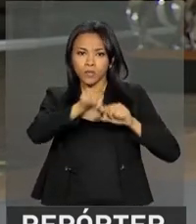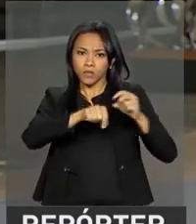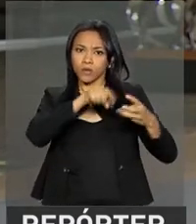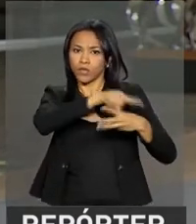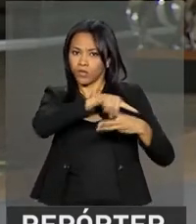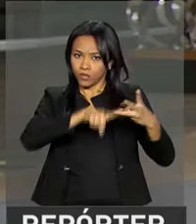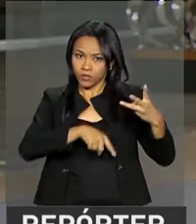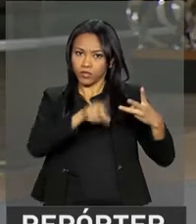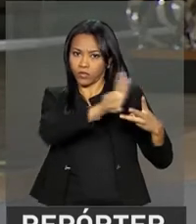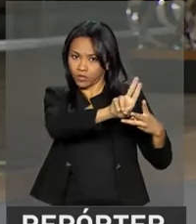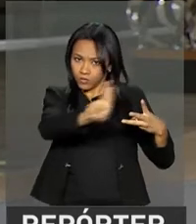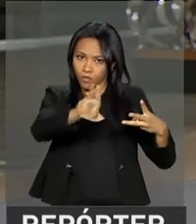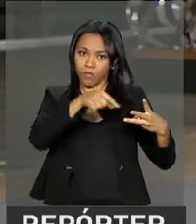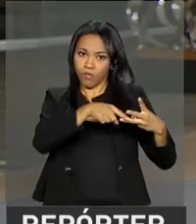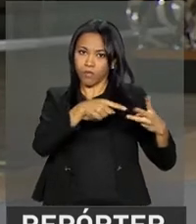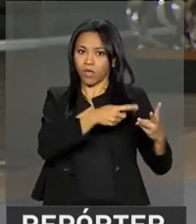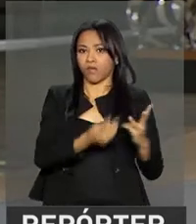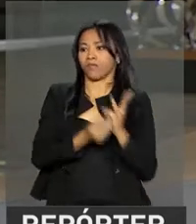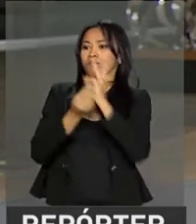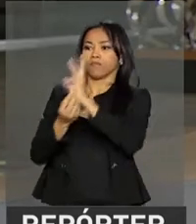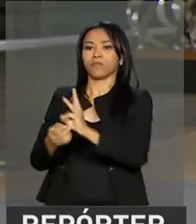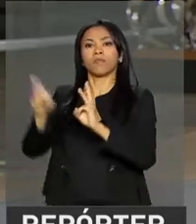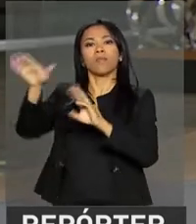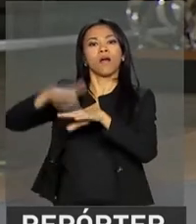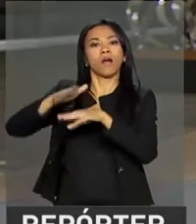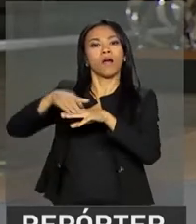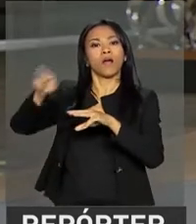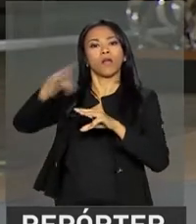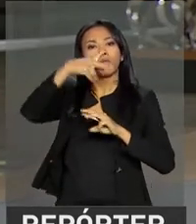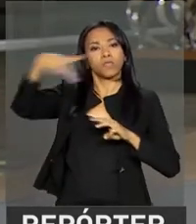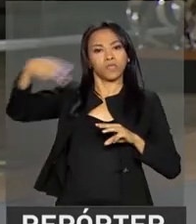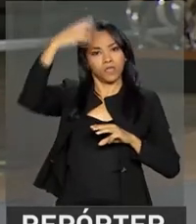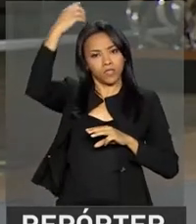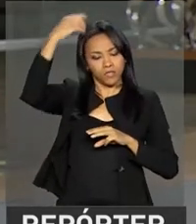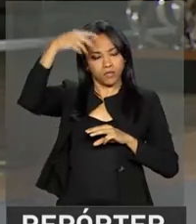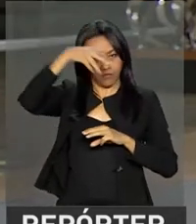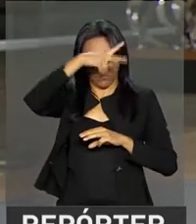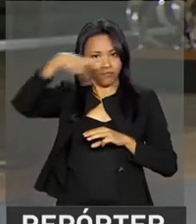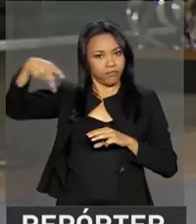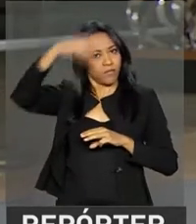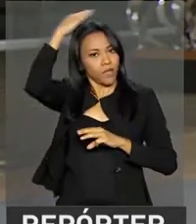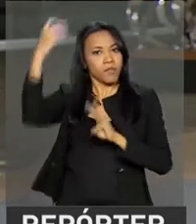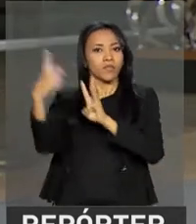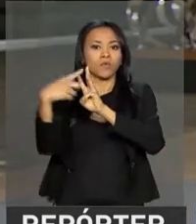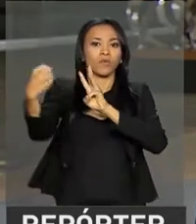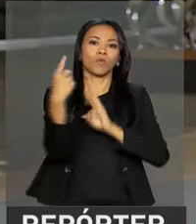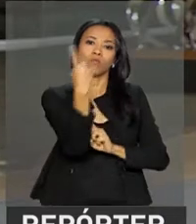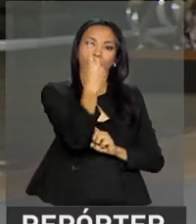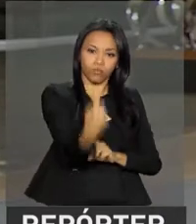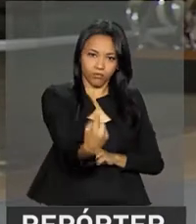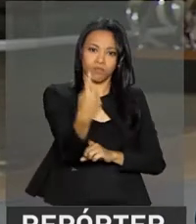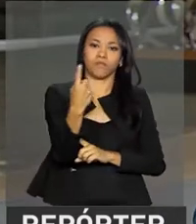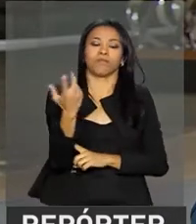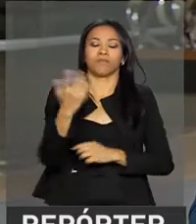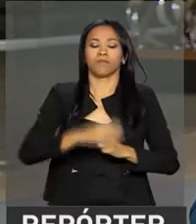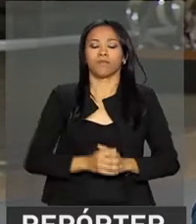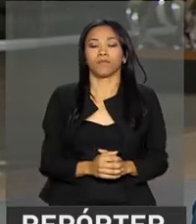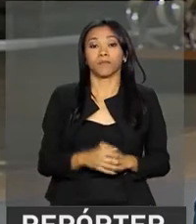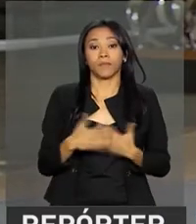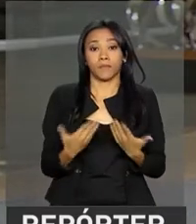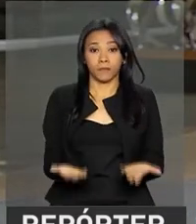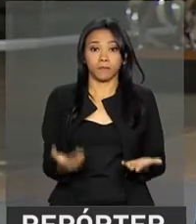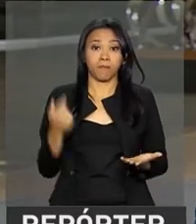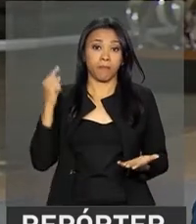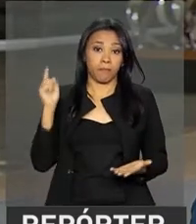foi escolhido em uma lista tríplice enviada ao presidente para assim fazer a sua escolha bom